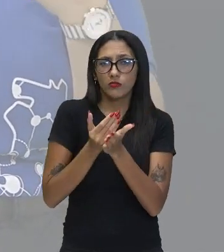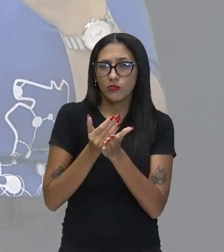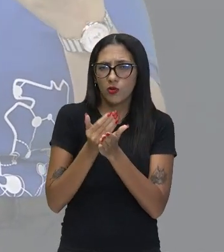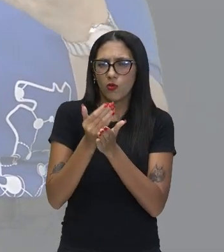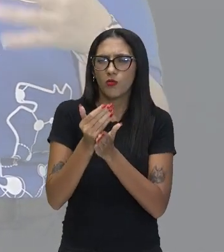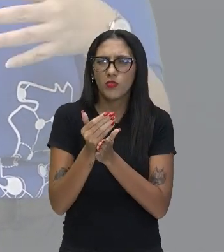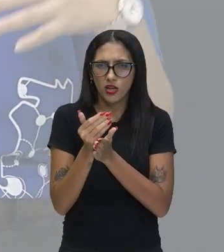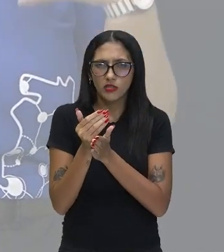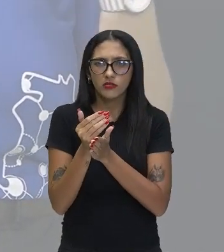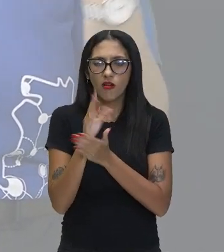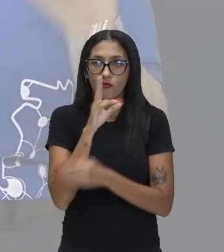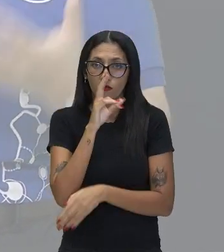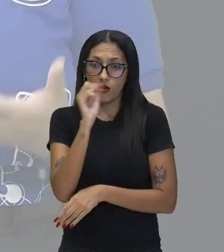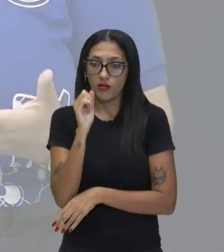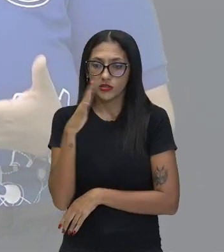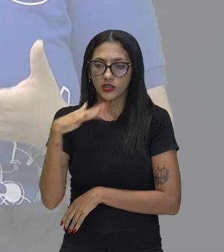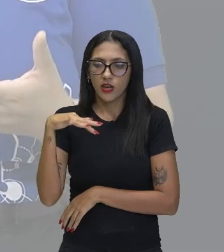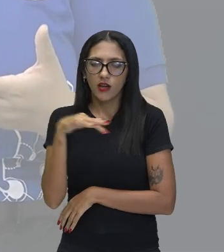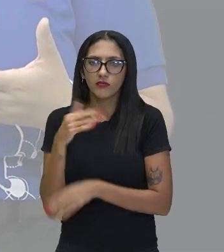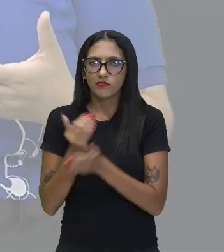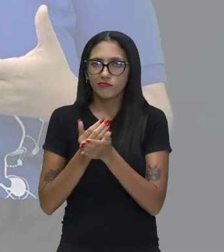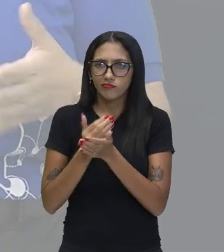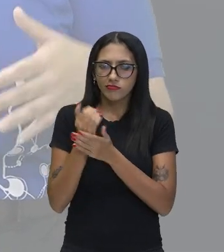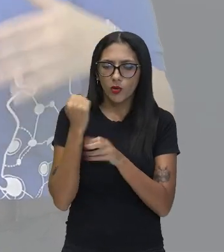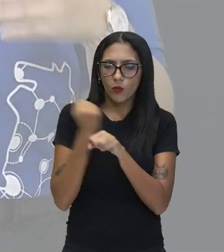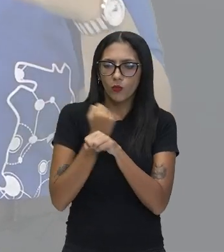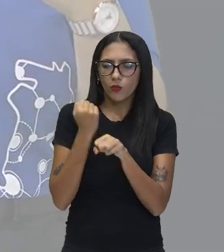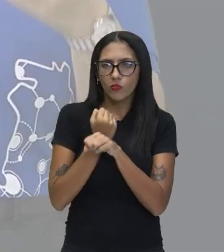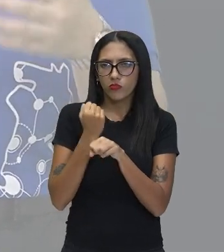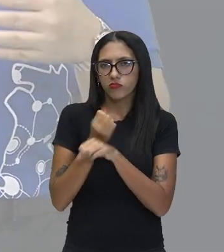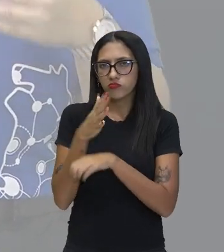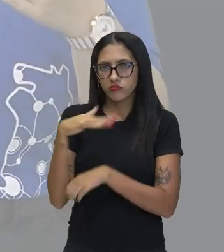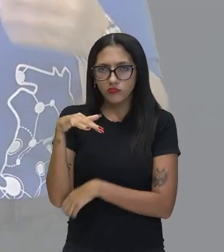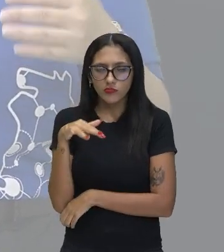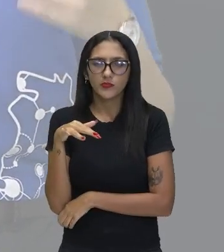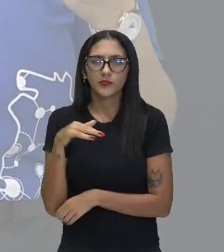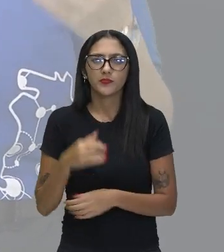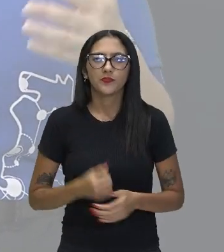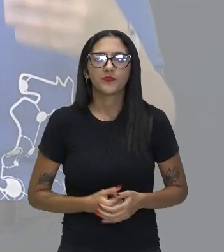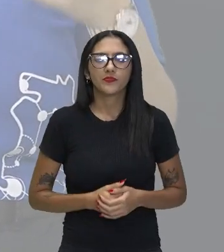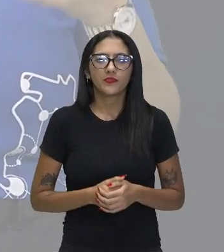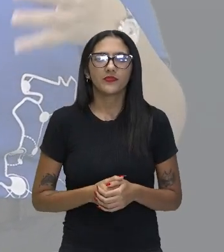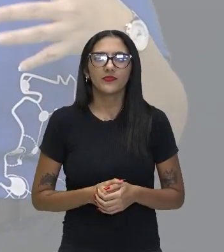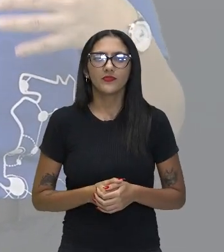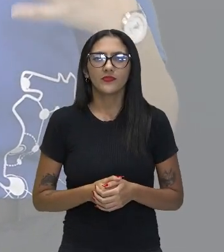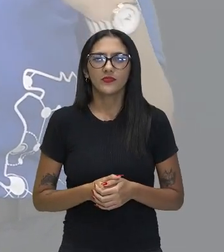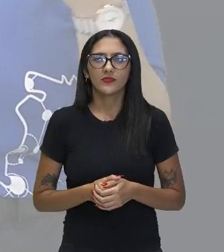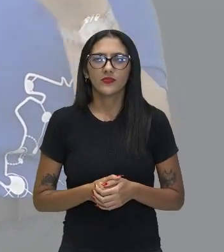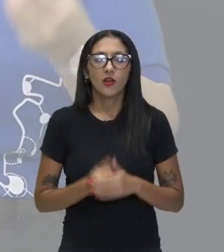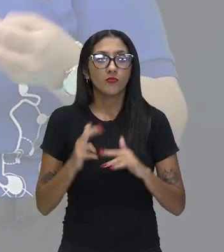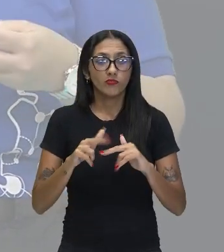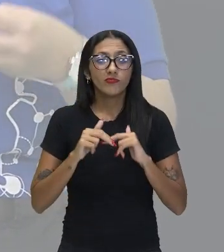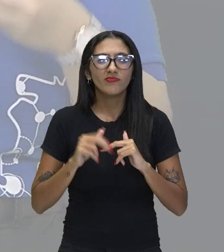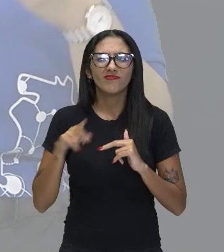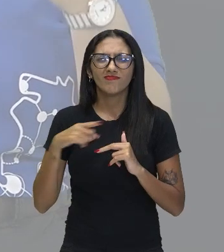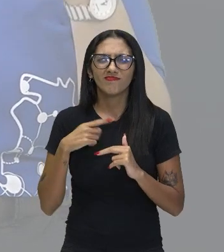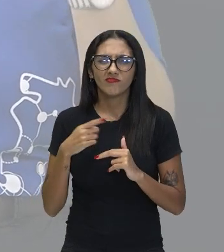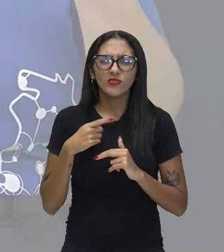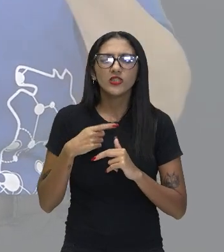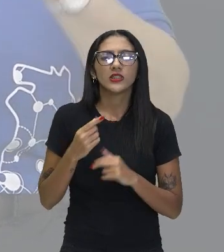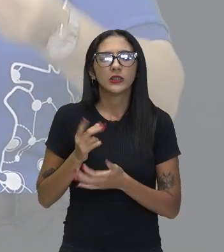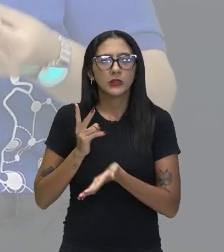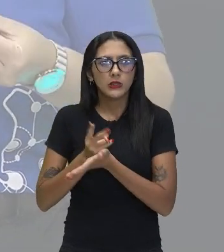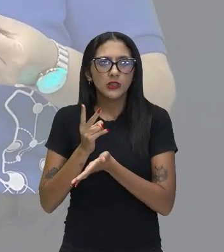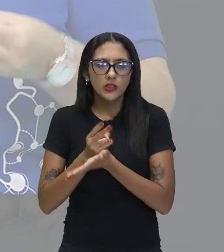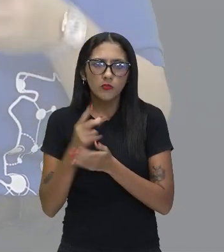fortalecer, na verdade, as indústrias naquele estado. E isso faz também com que cada vez mais, do ponto